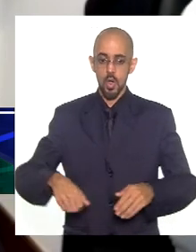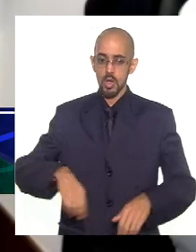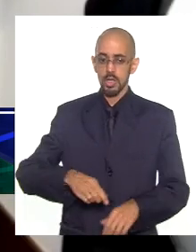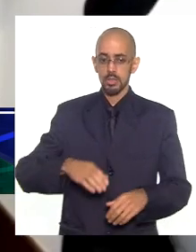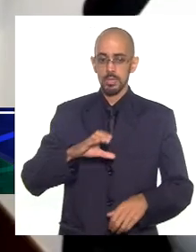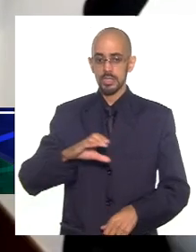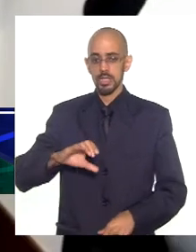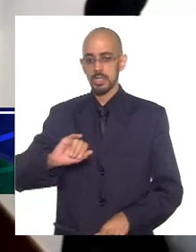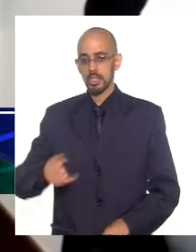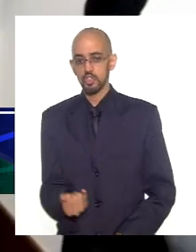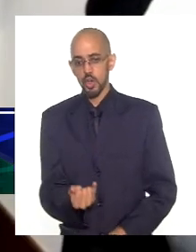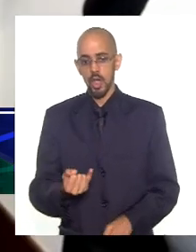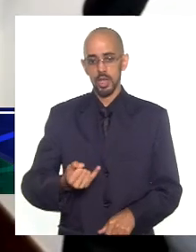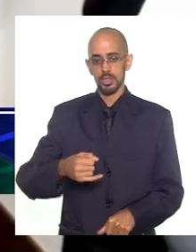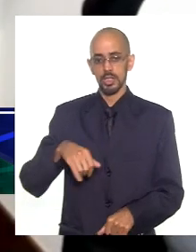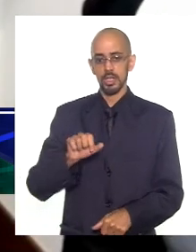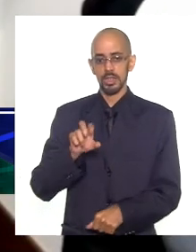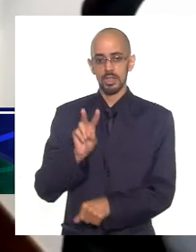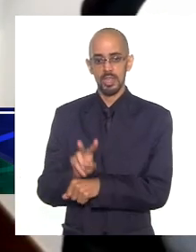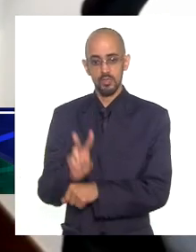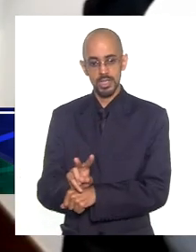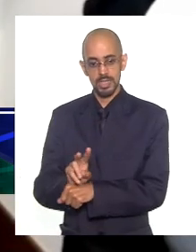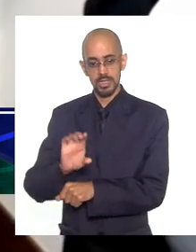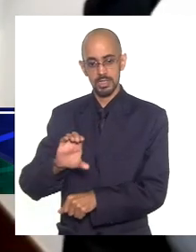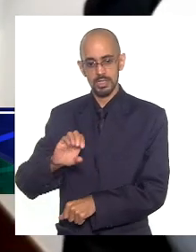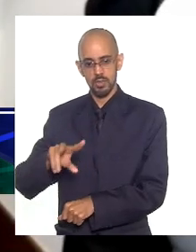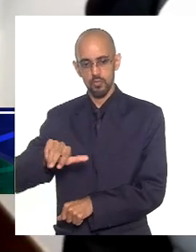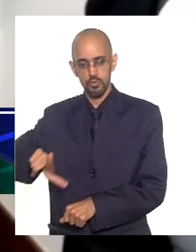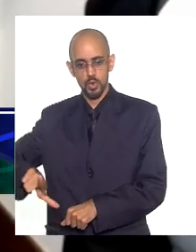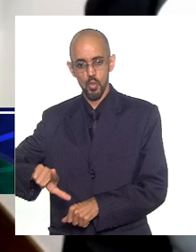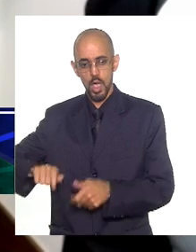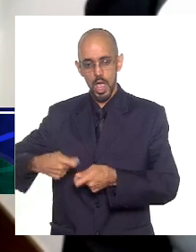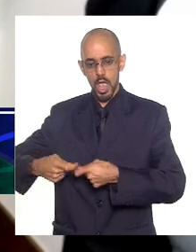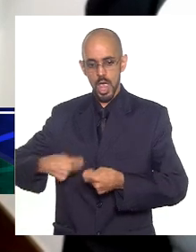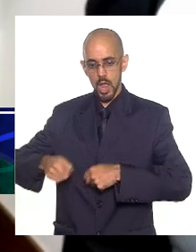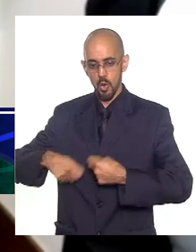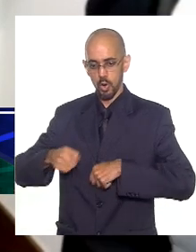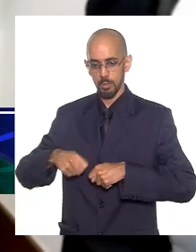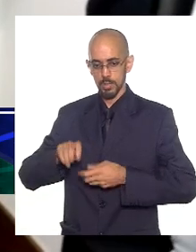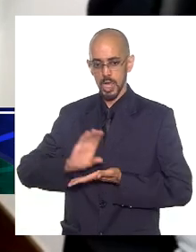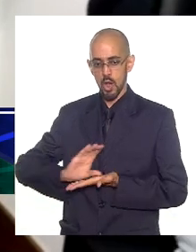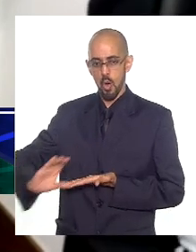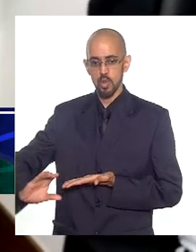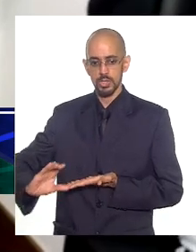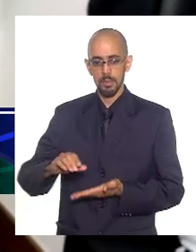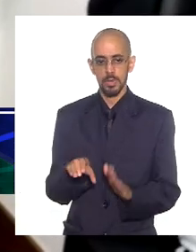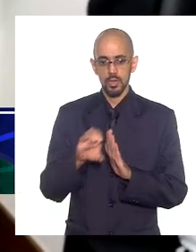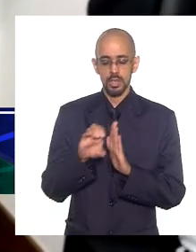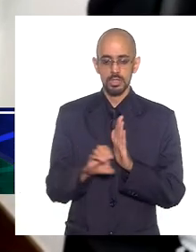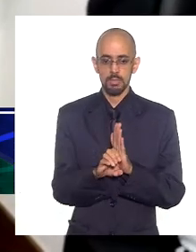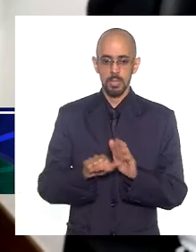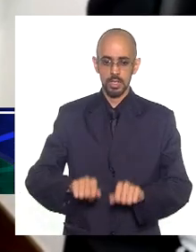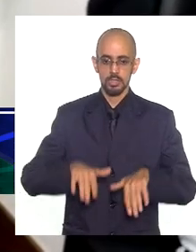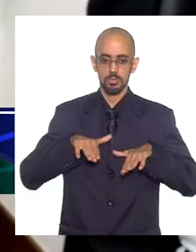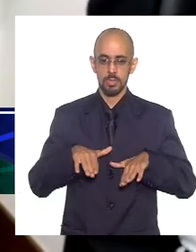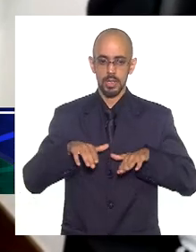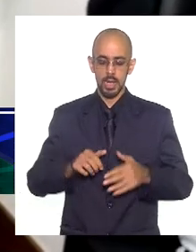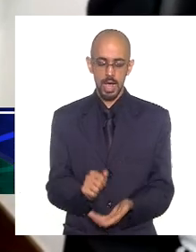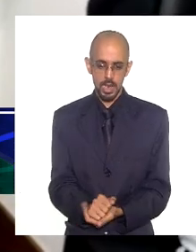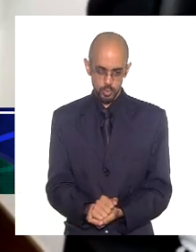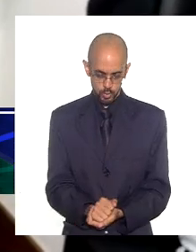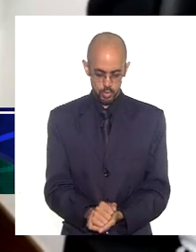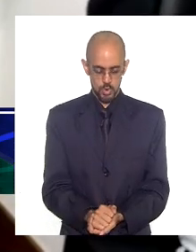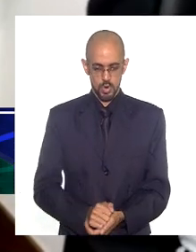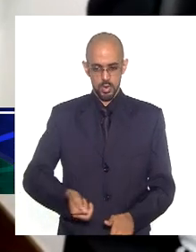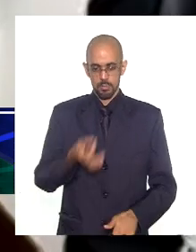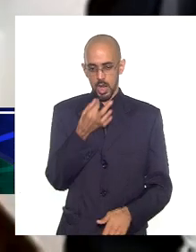Constituição, Justiça, Defesa Civil, Transporte, de Economia e de Orçamento às emendas de plenário. Para emitir parecer pela